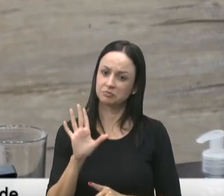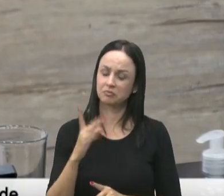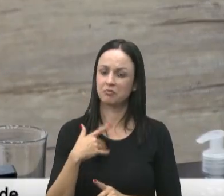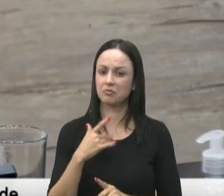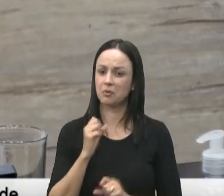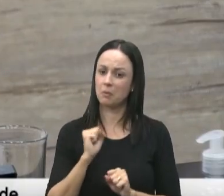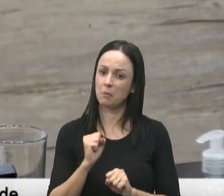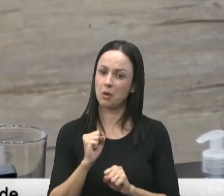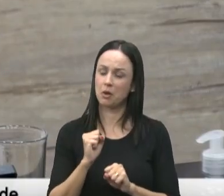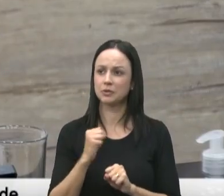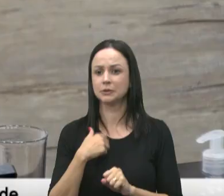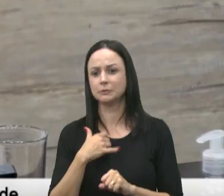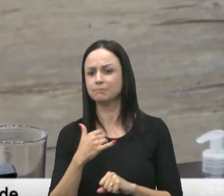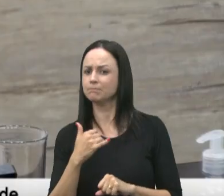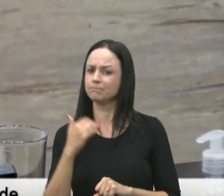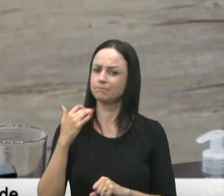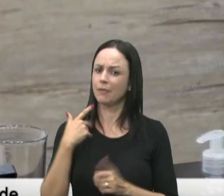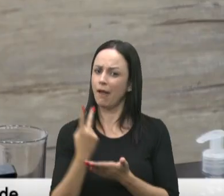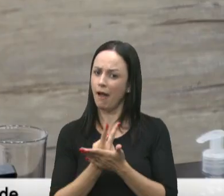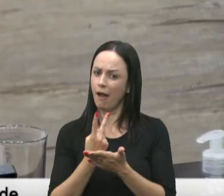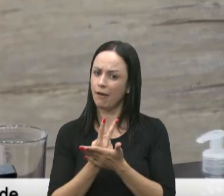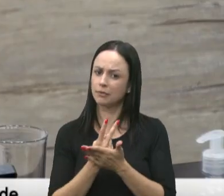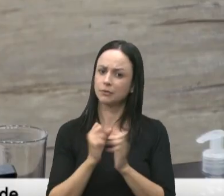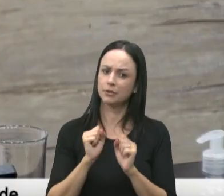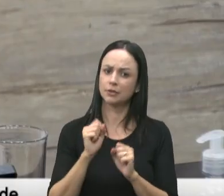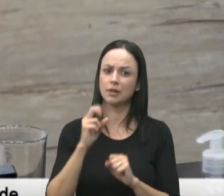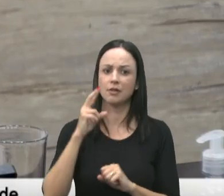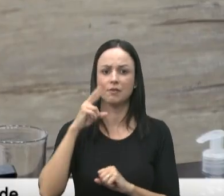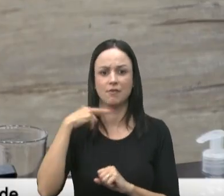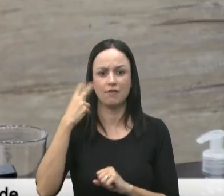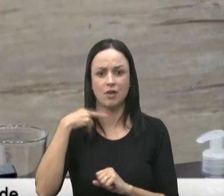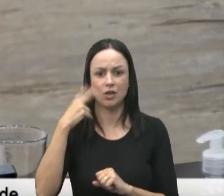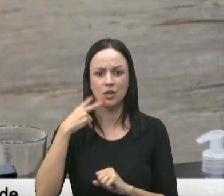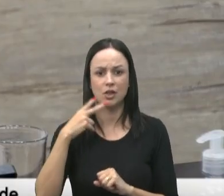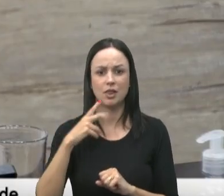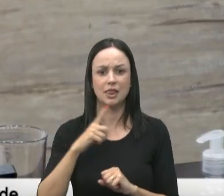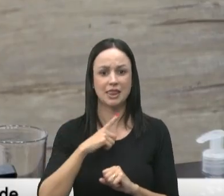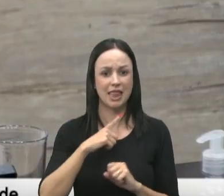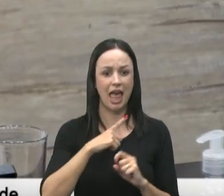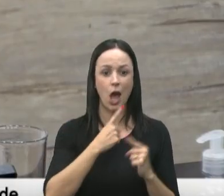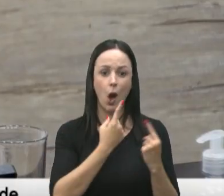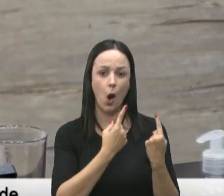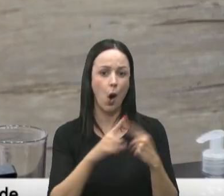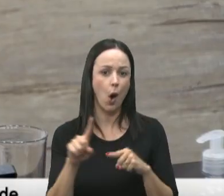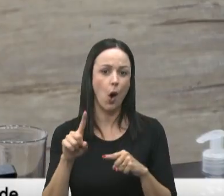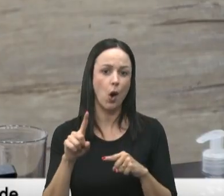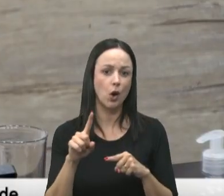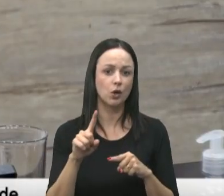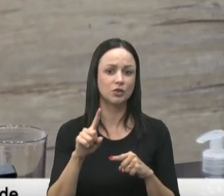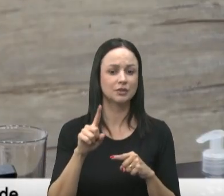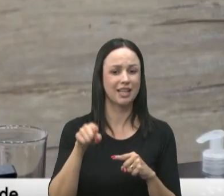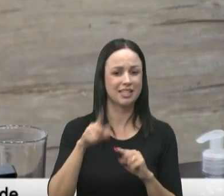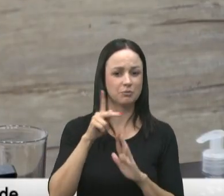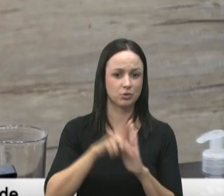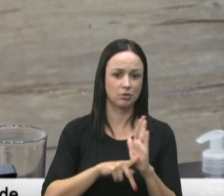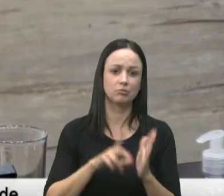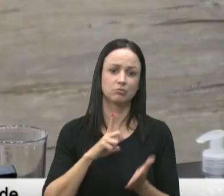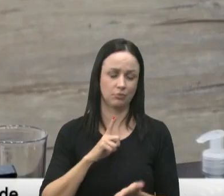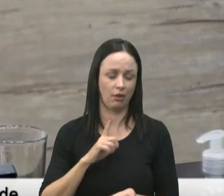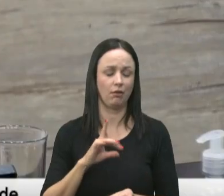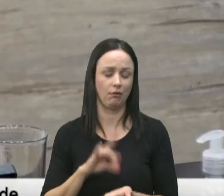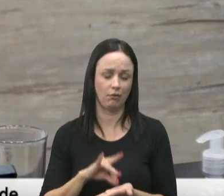a possibilidade de existir vereador que é veementemente contra esse projeto é real. É